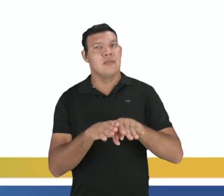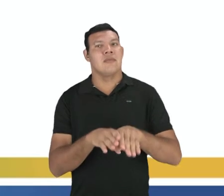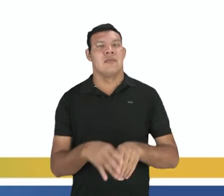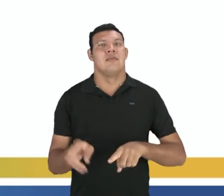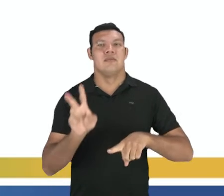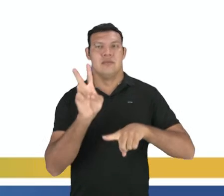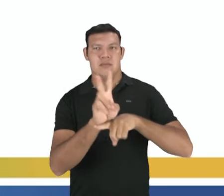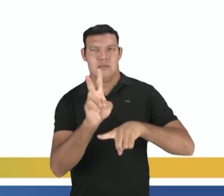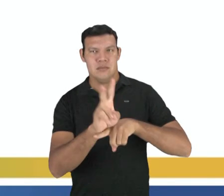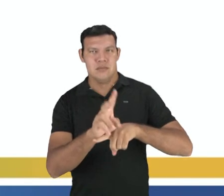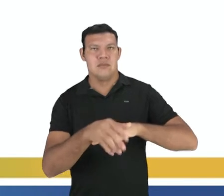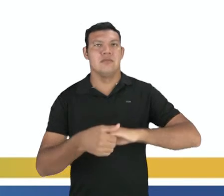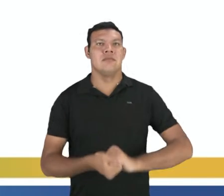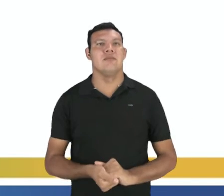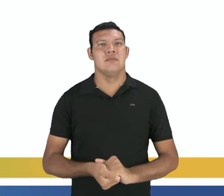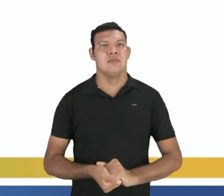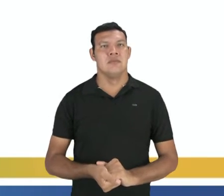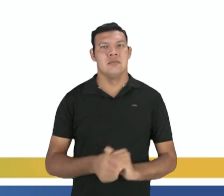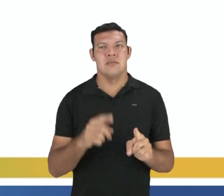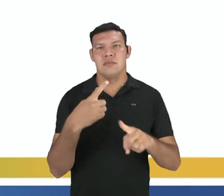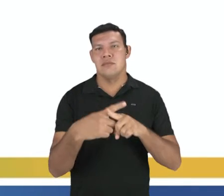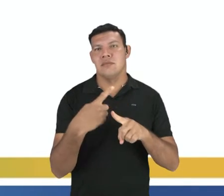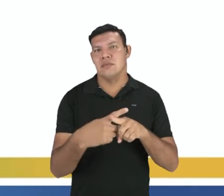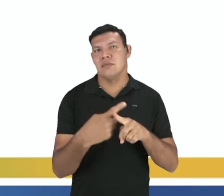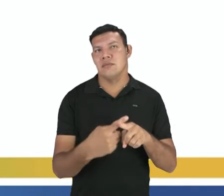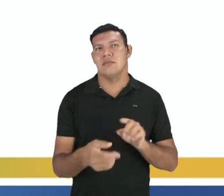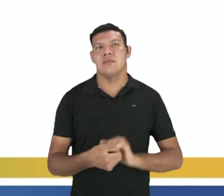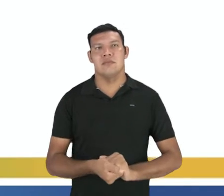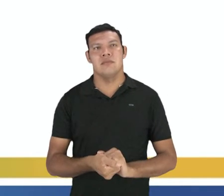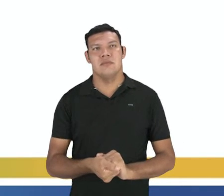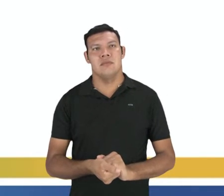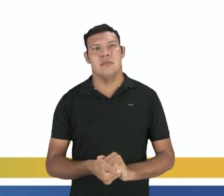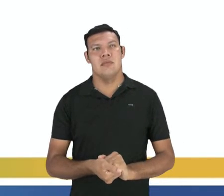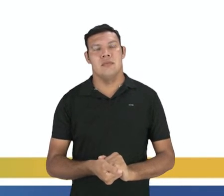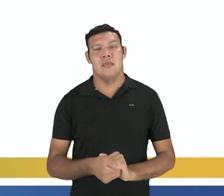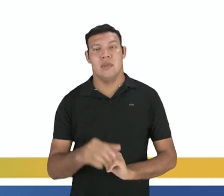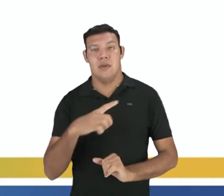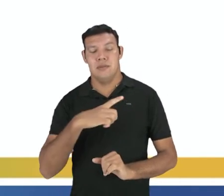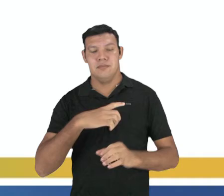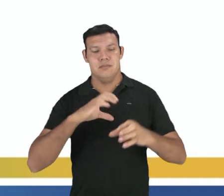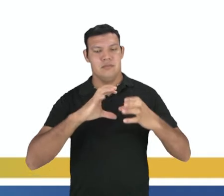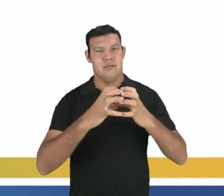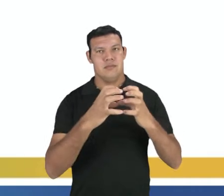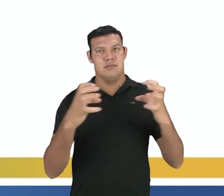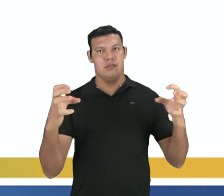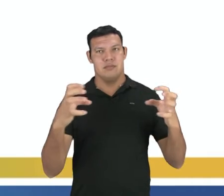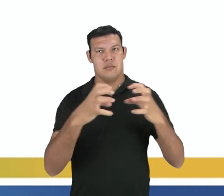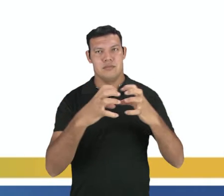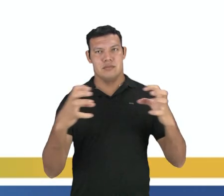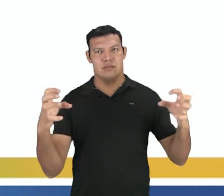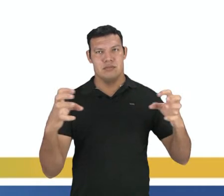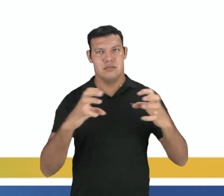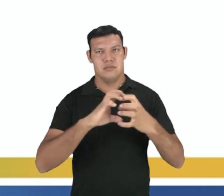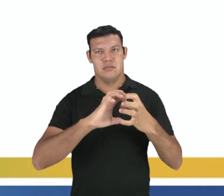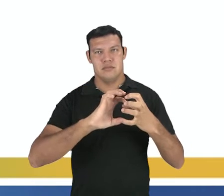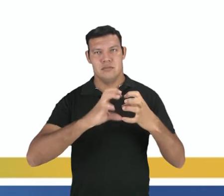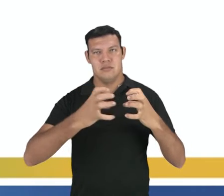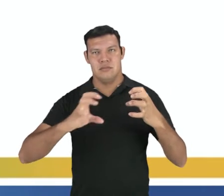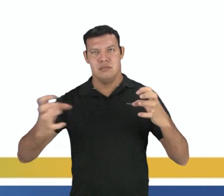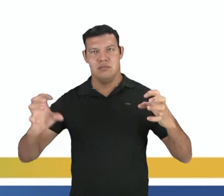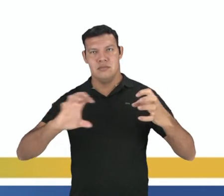conservativa porque porque quando você pressiona uma moda por exemplo você tem uma mola aqui né Tem uma mola vim aqui